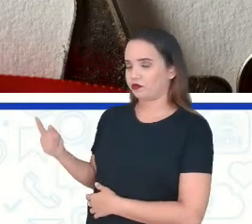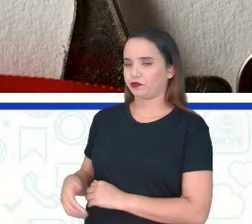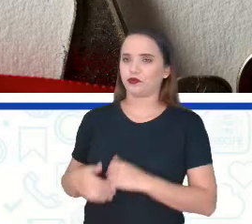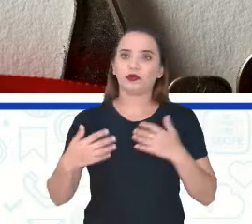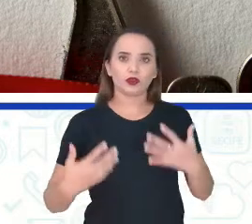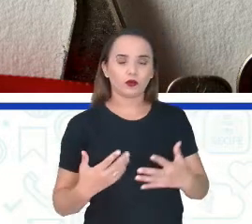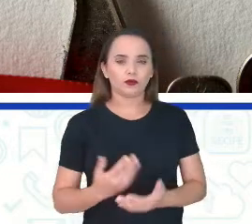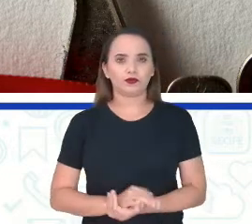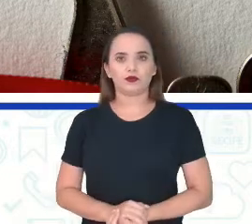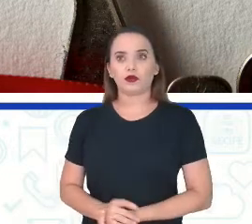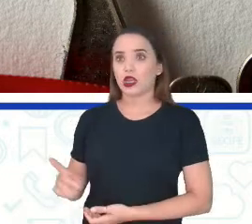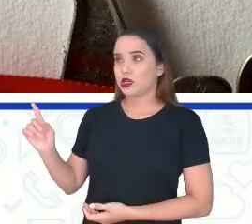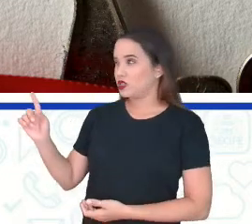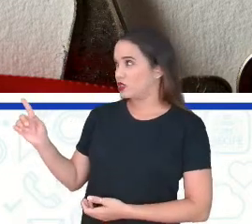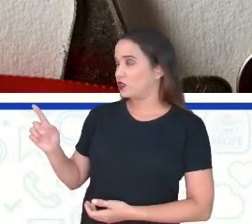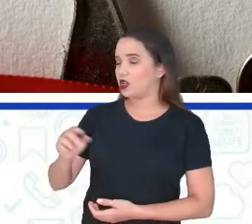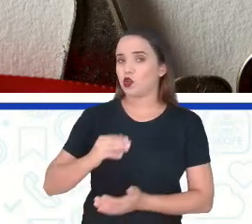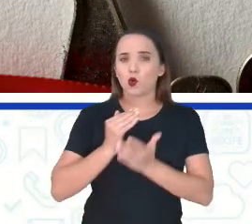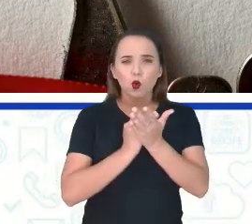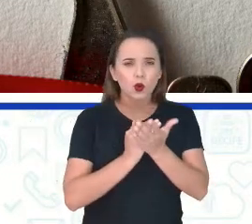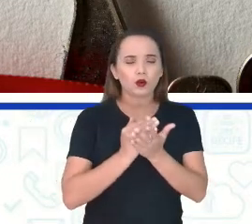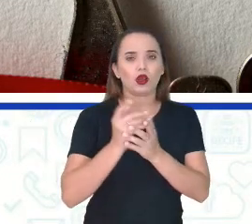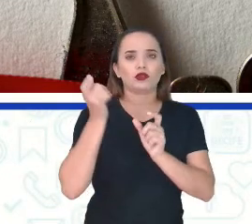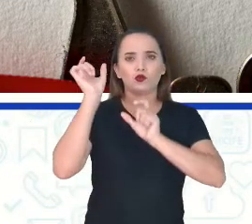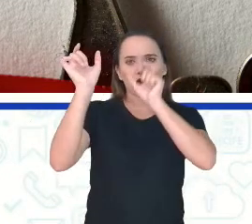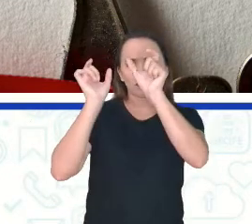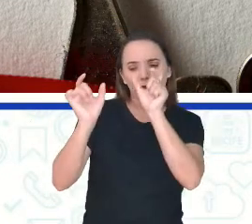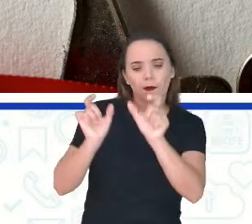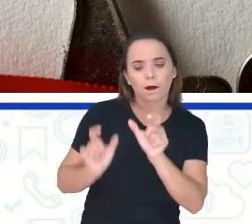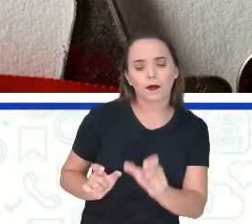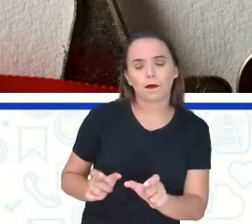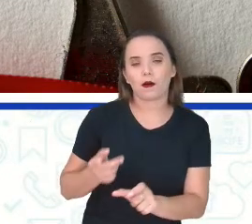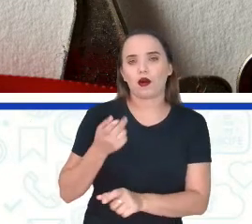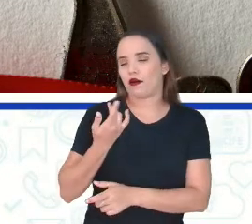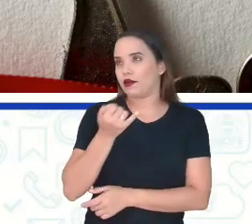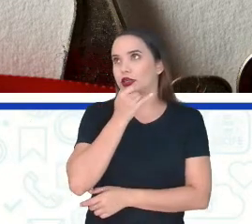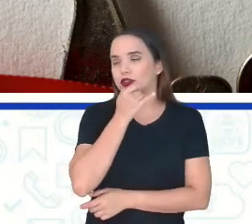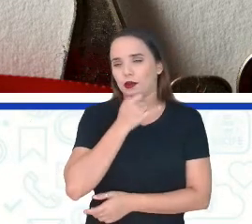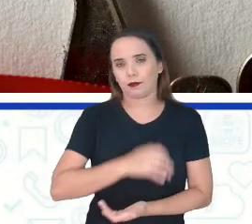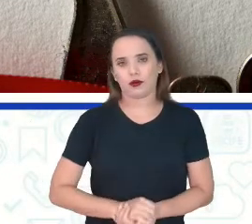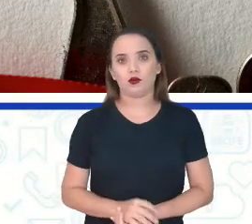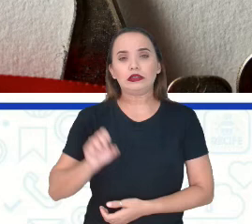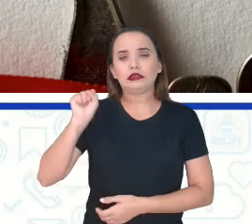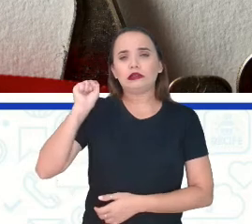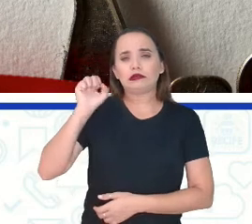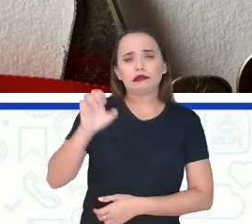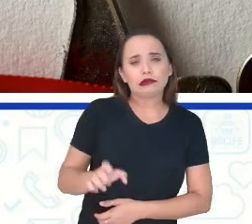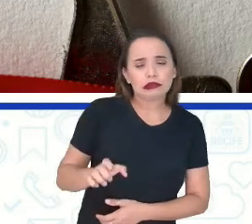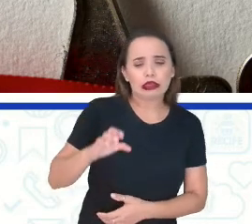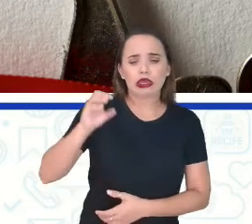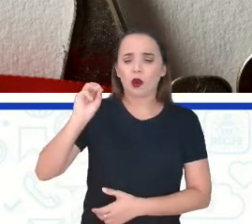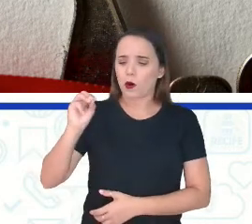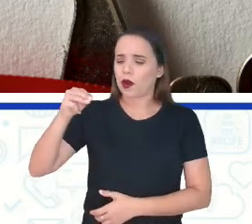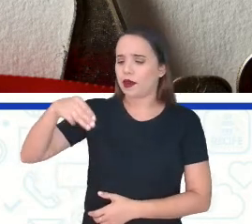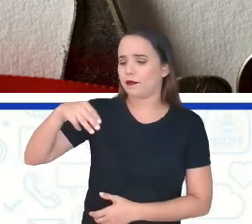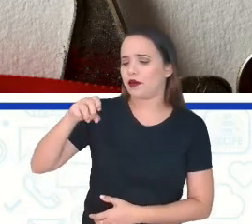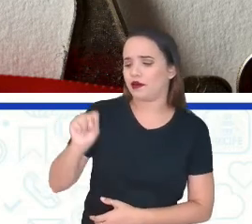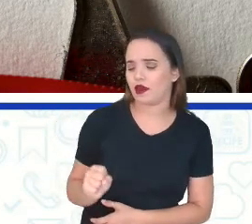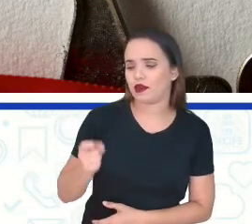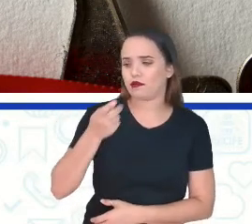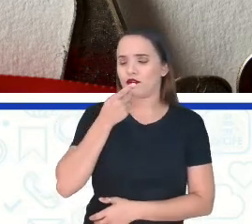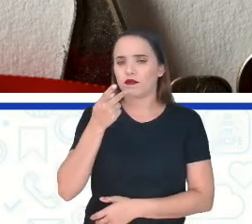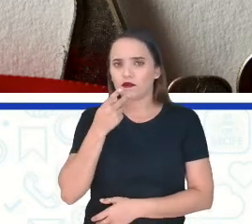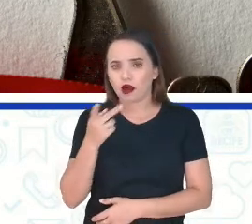dizer, se a OMS diz que uma das melhores medidas para a prevenção da Covid é o uso